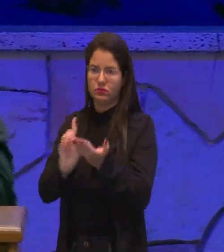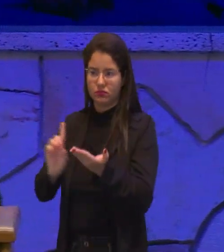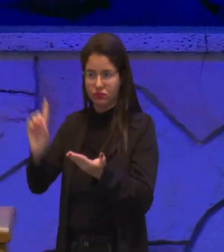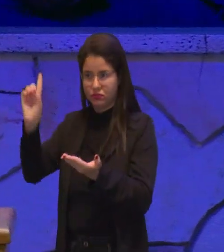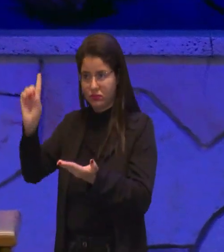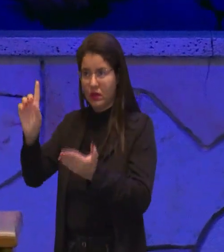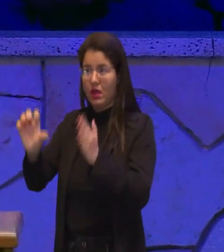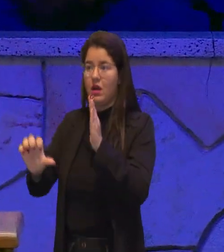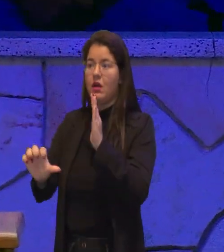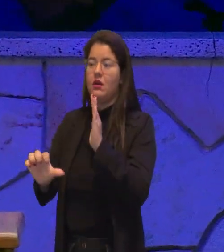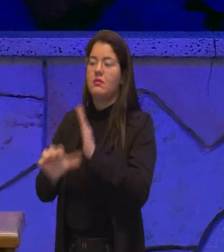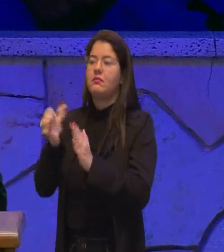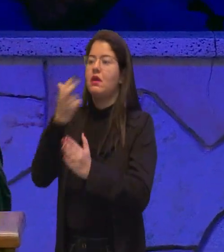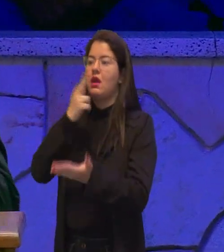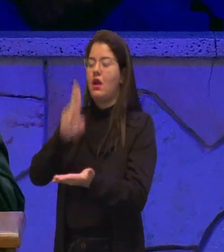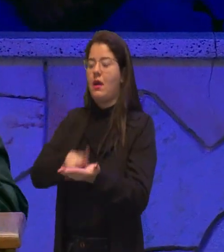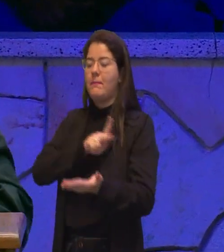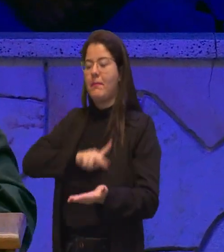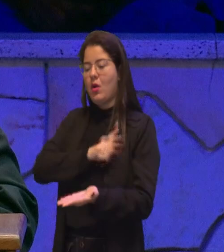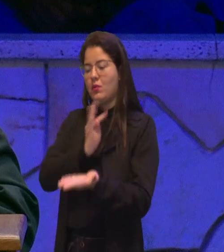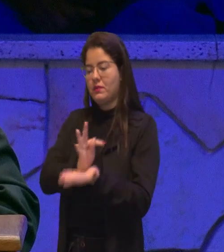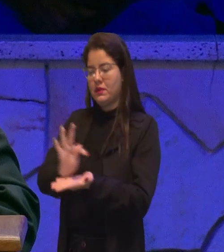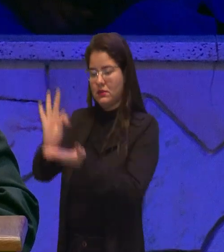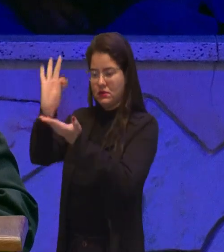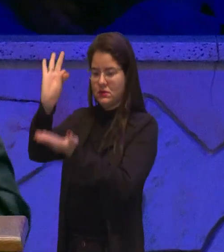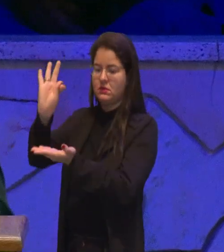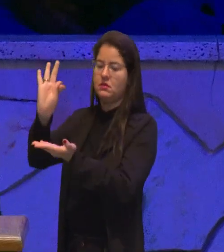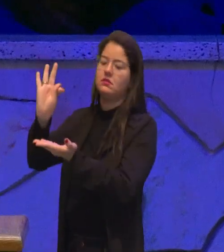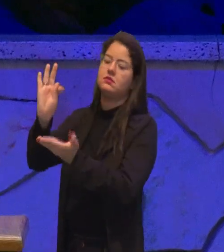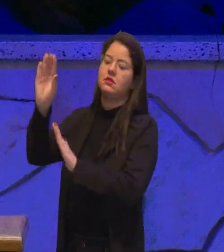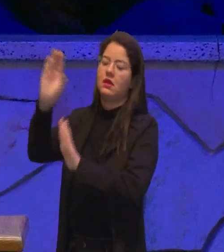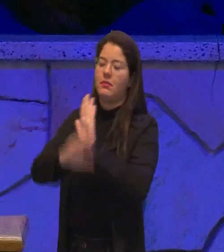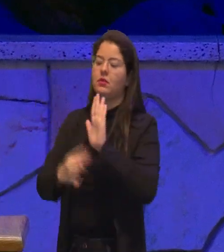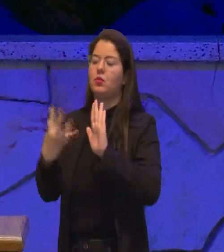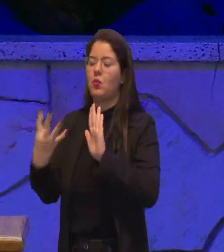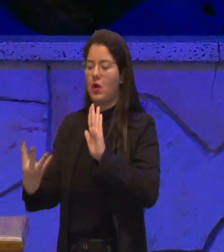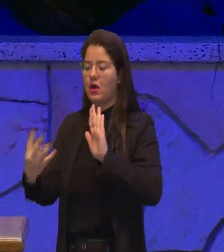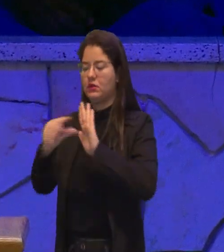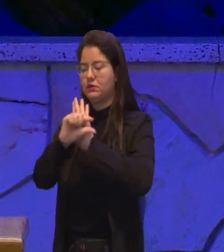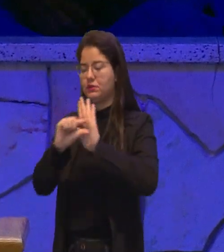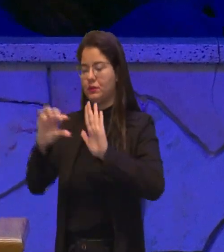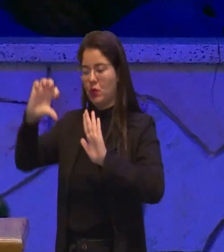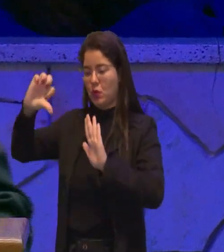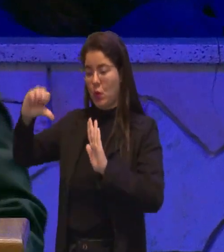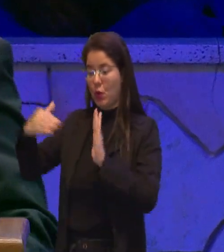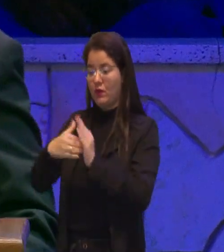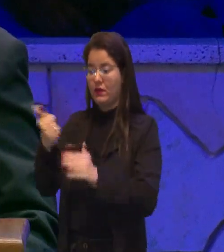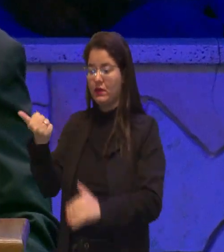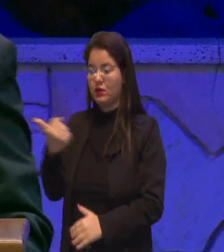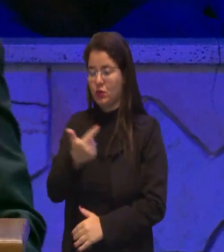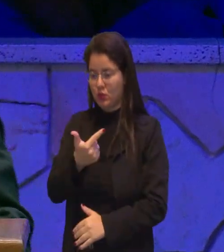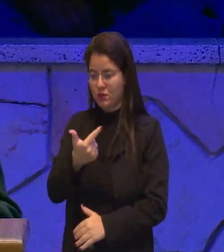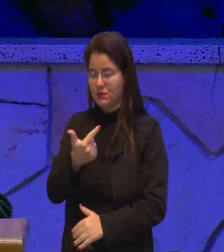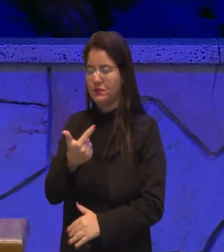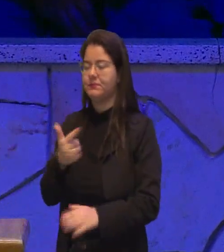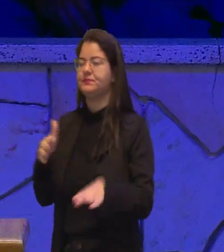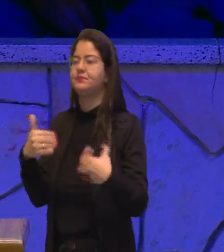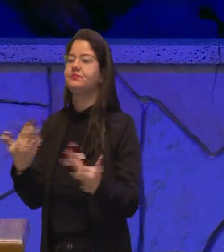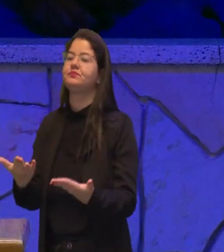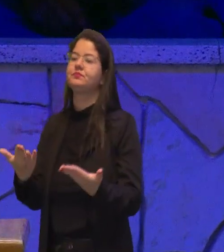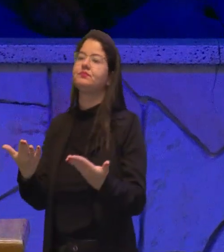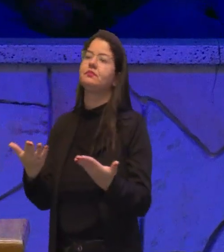Primeira carta de Paulo aos Tessalonicenses, no capítulo de número 4, os versos de 9 a 12, e faço